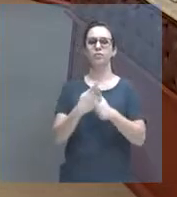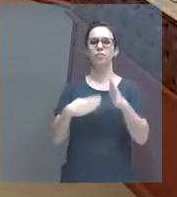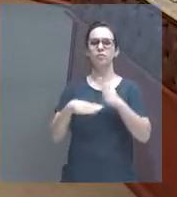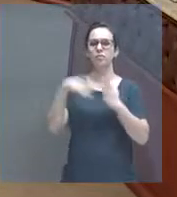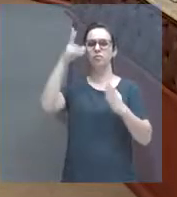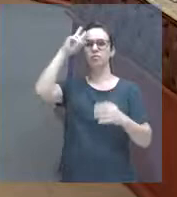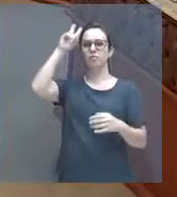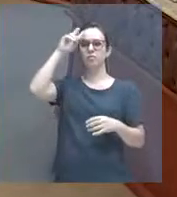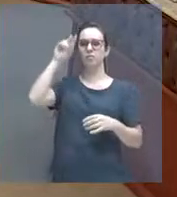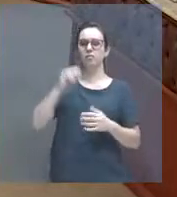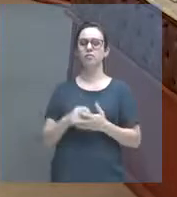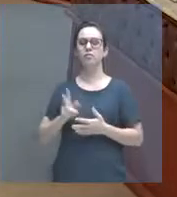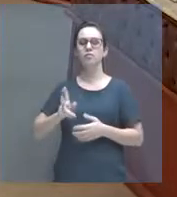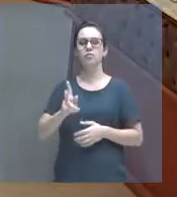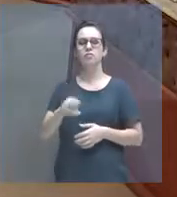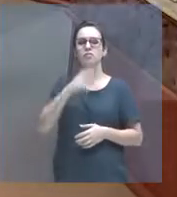né,